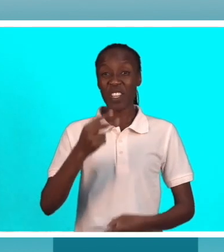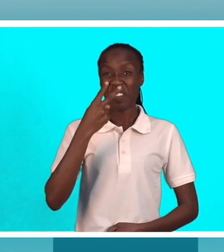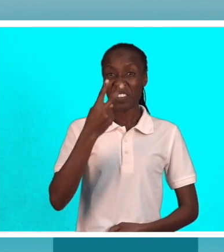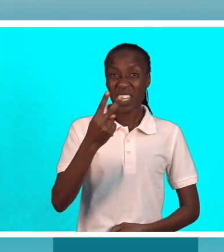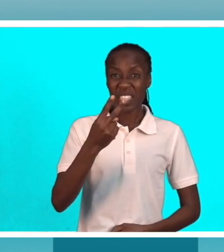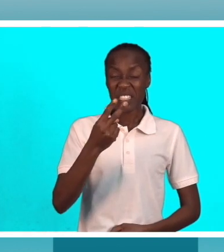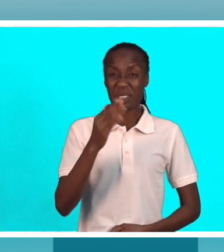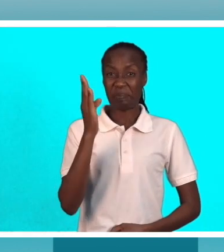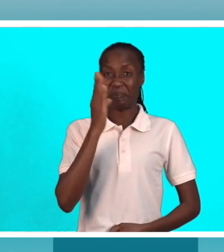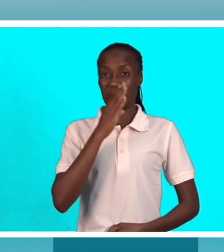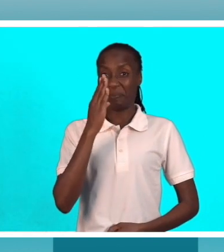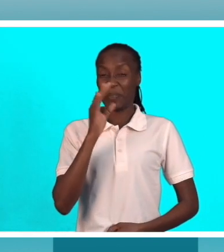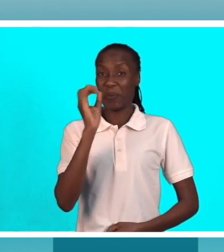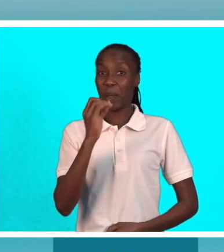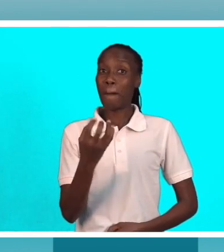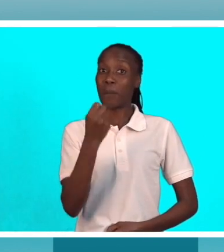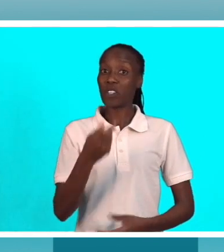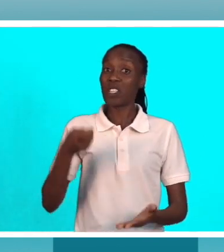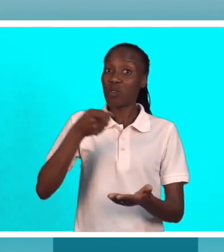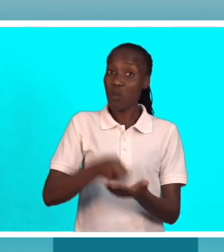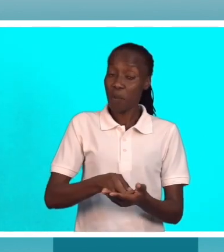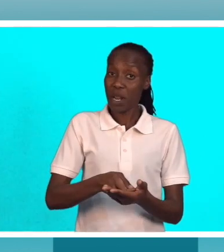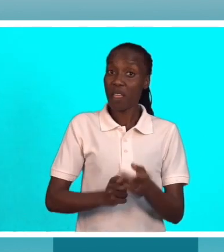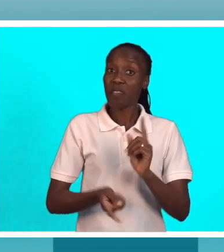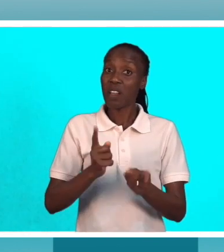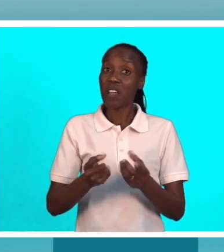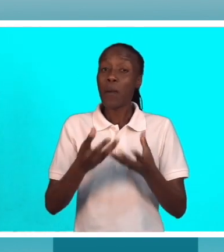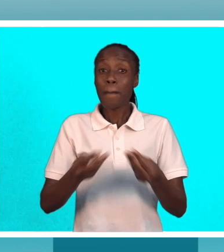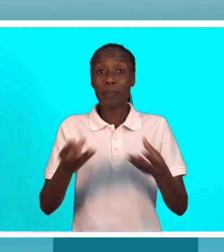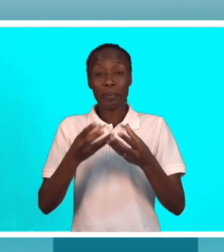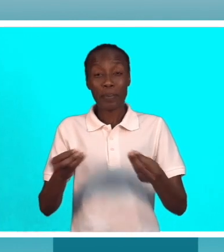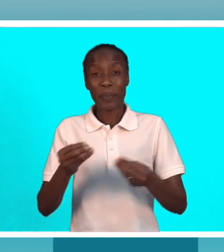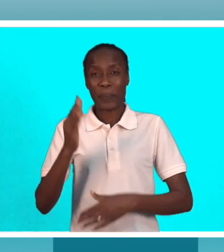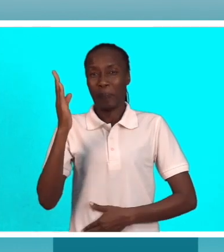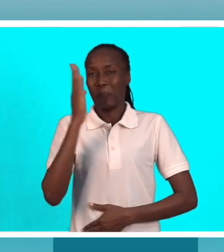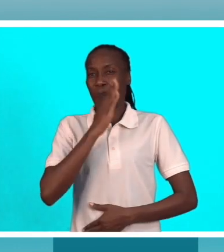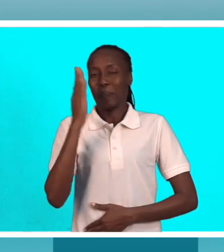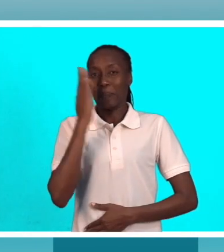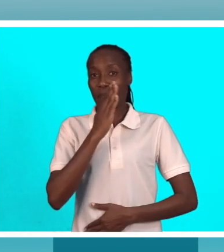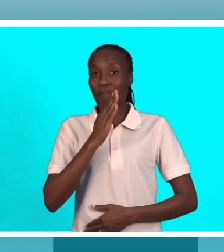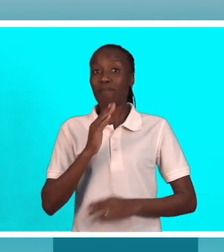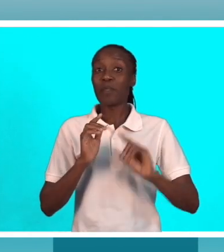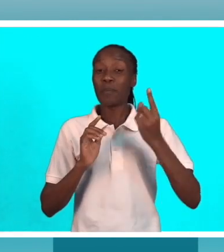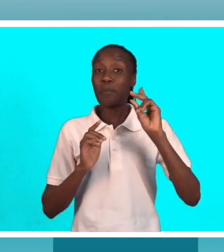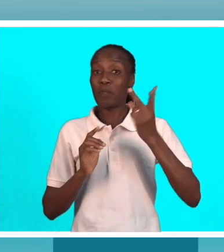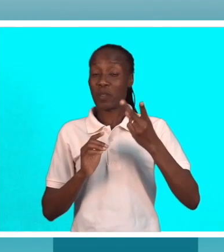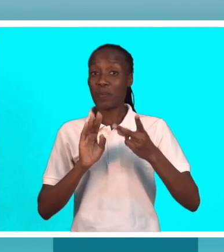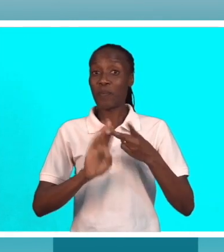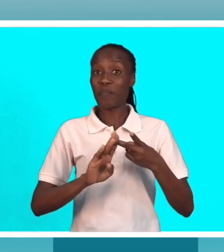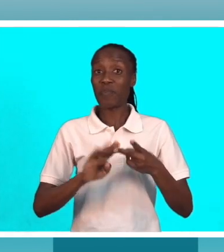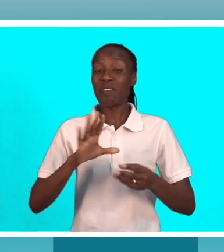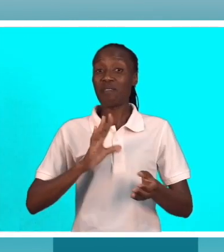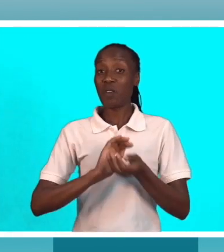doenças, porque em primeiro lugar nós não sabemos se a água, neste caso, que vai lavar as